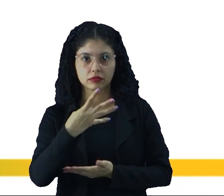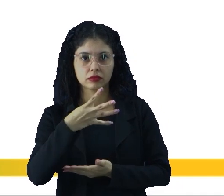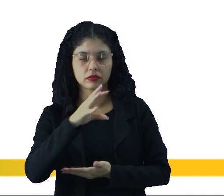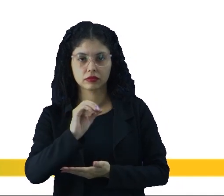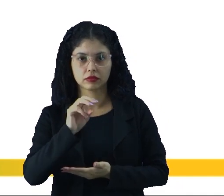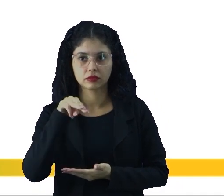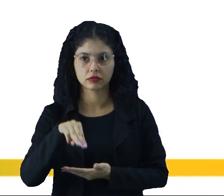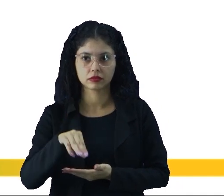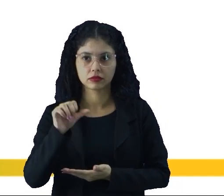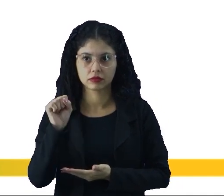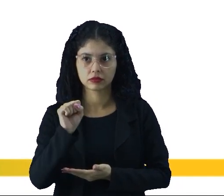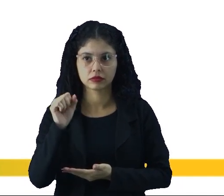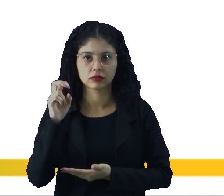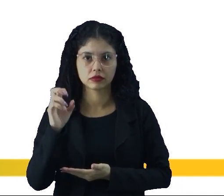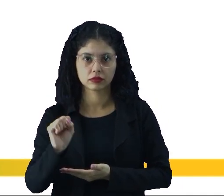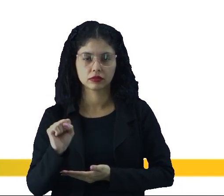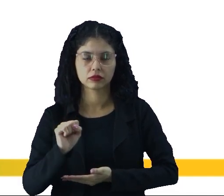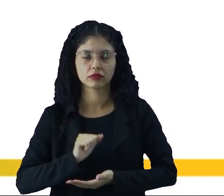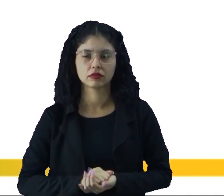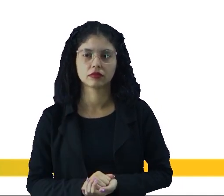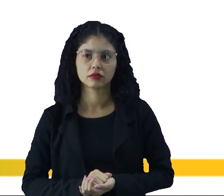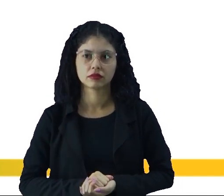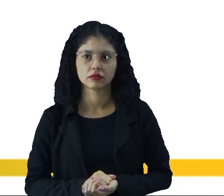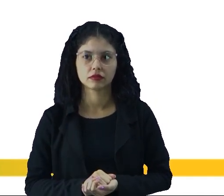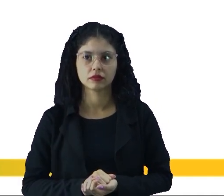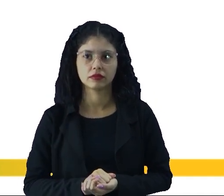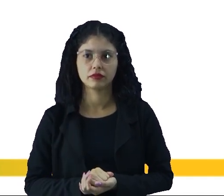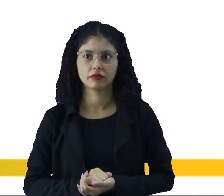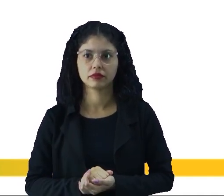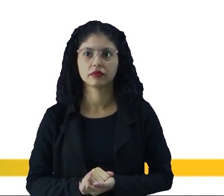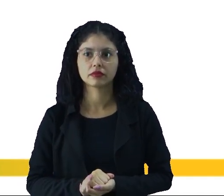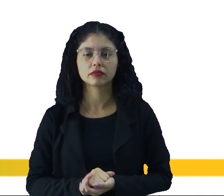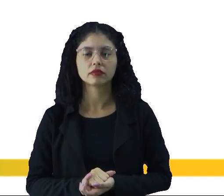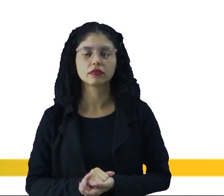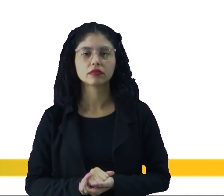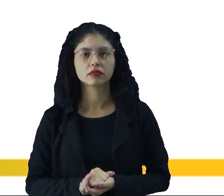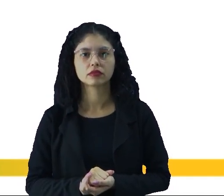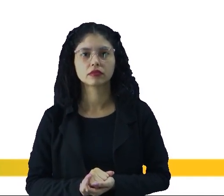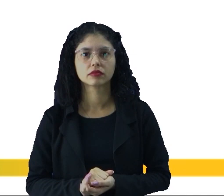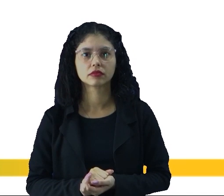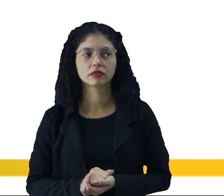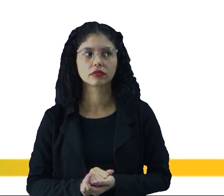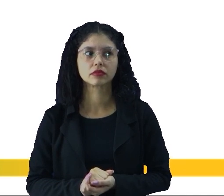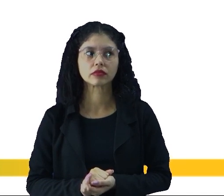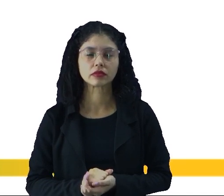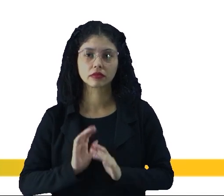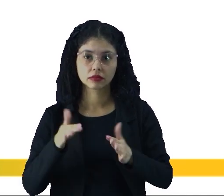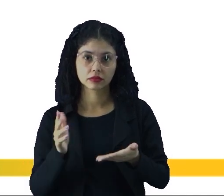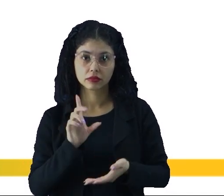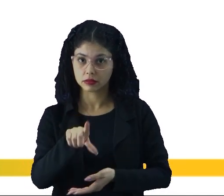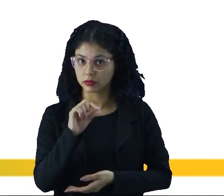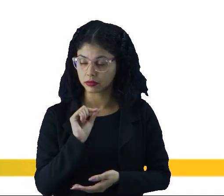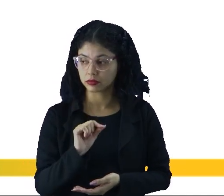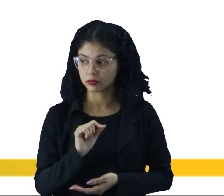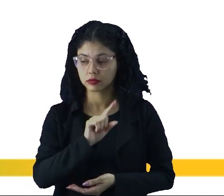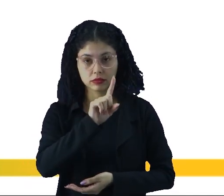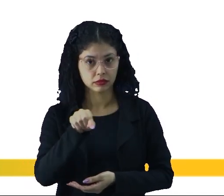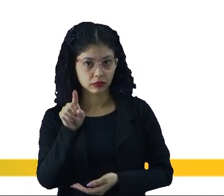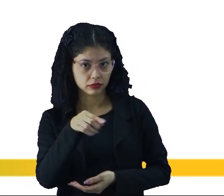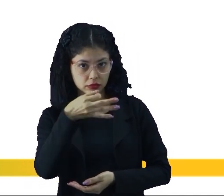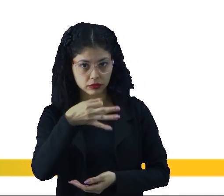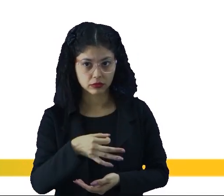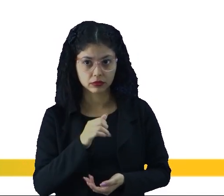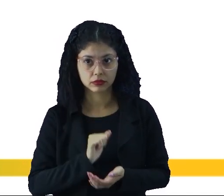inicial. 200 dividido para 5 é 40 metros por segundo. Qual a alternativa que nós vamos marcar